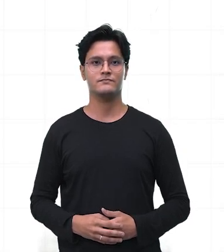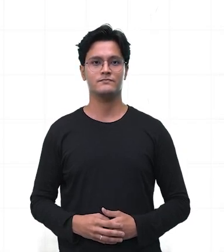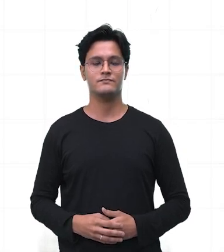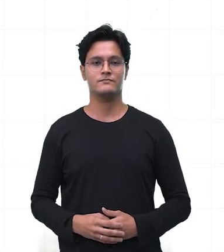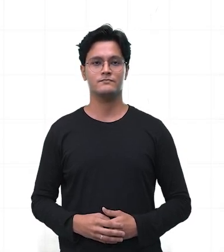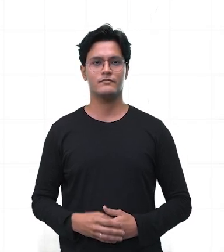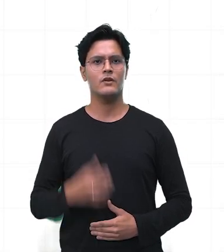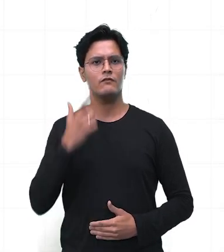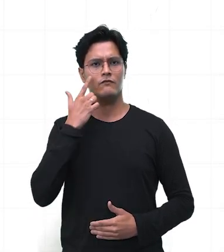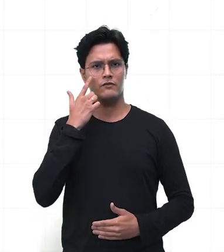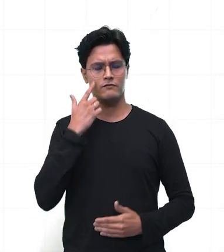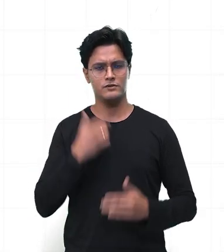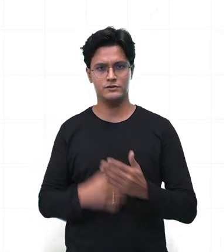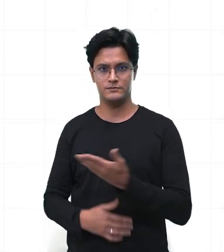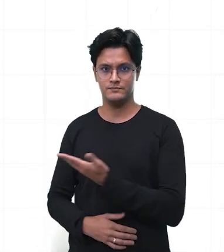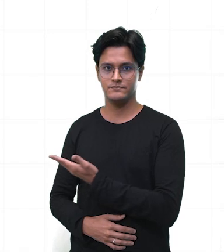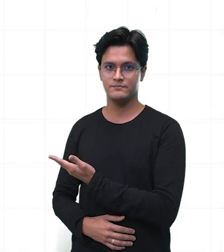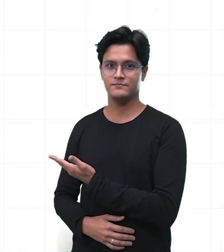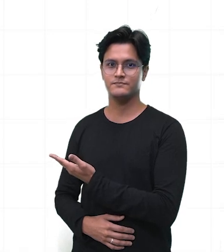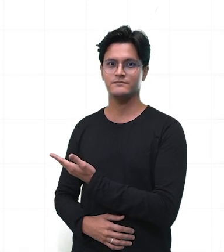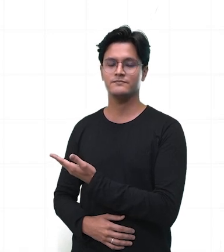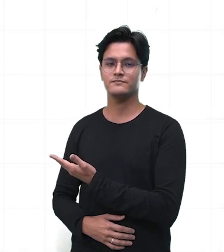Então veja,